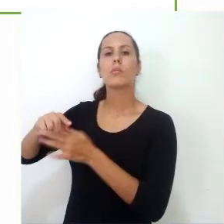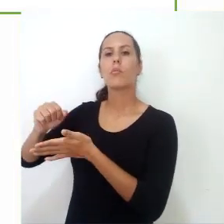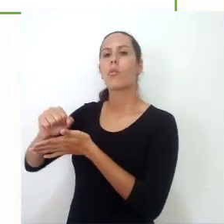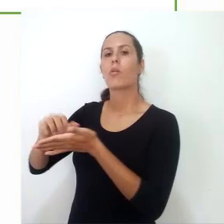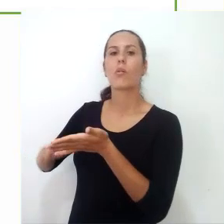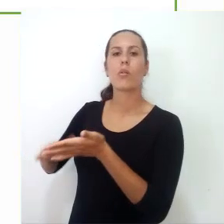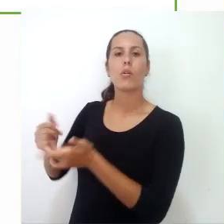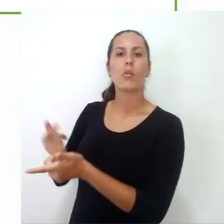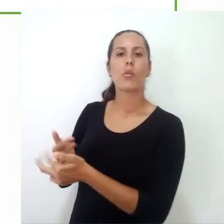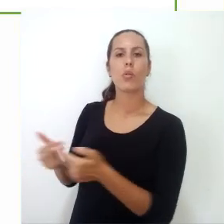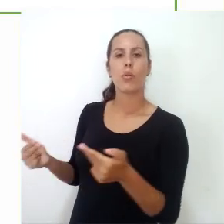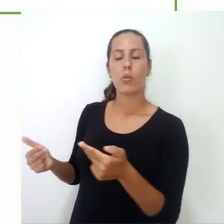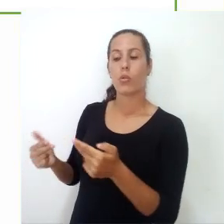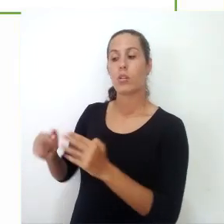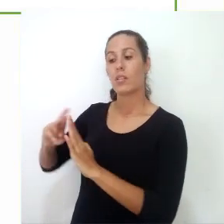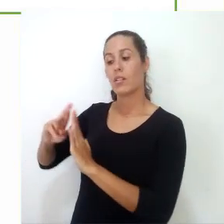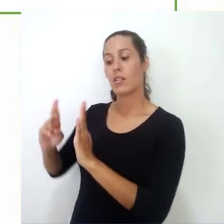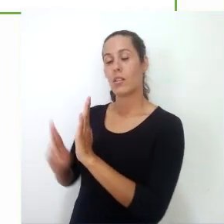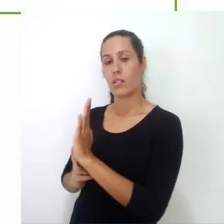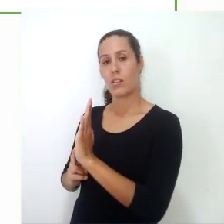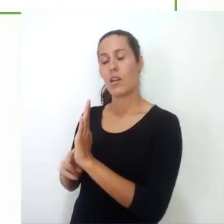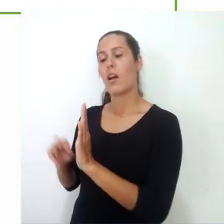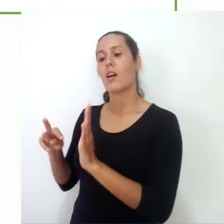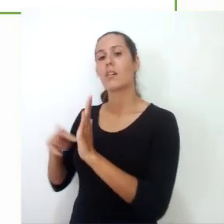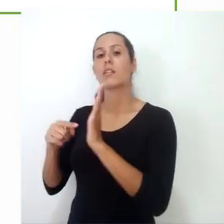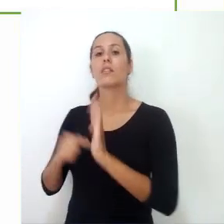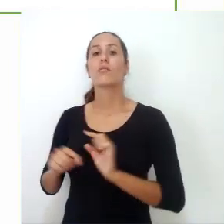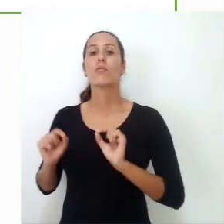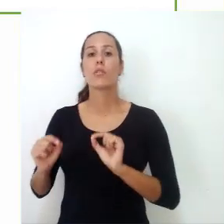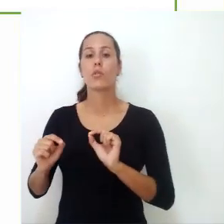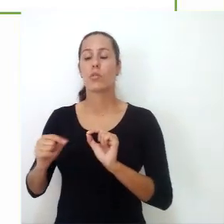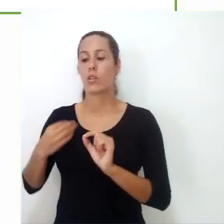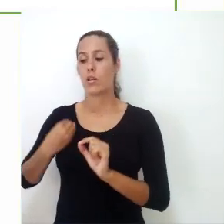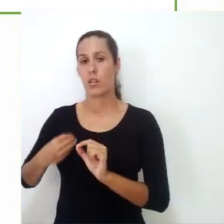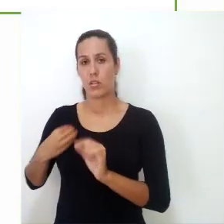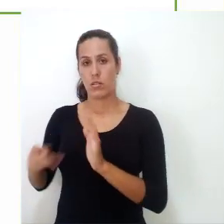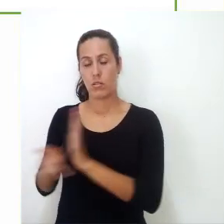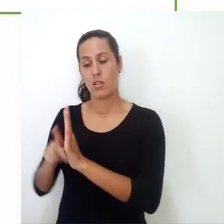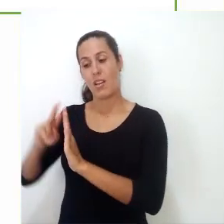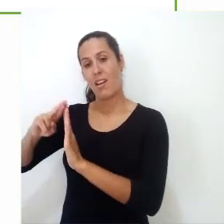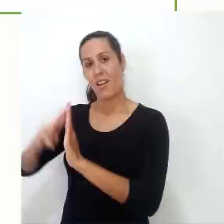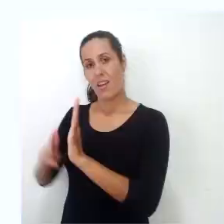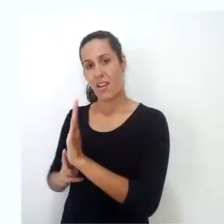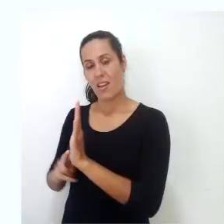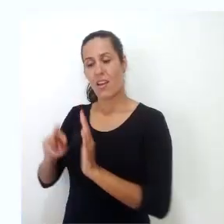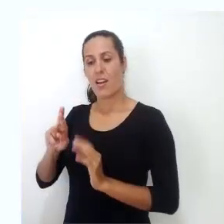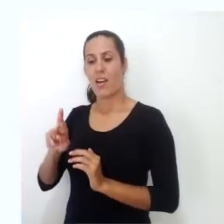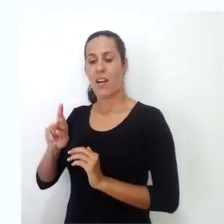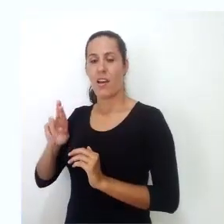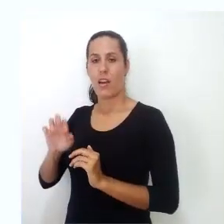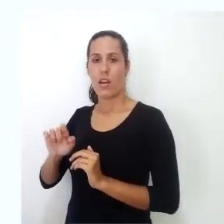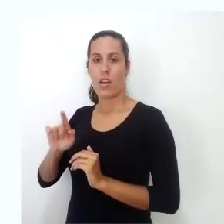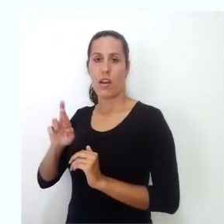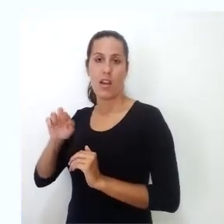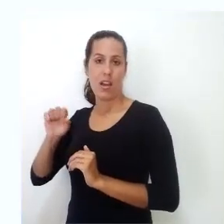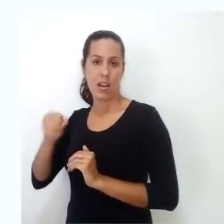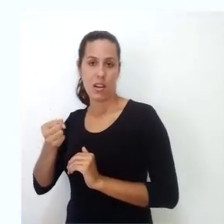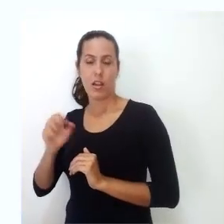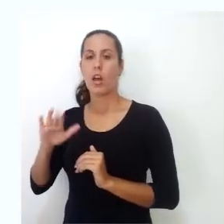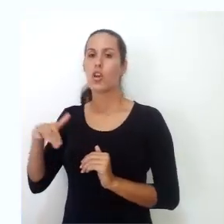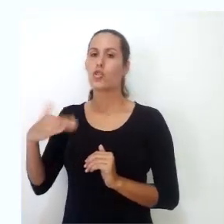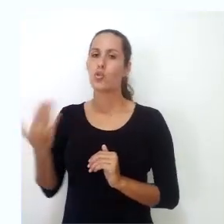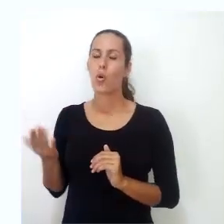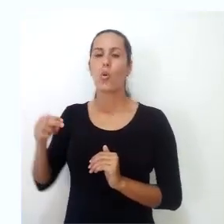atividade. Normativo significa que estabelece regras ou normas. Vejam só, é na